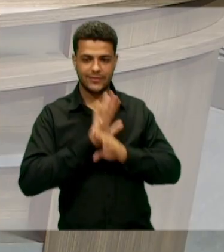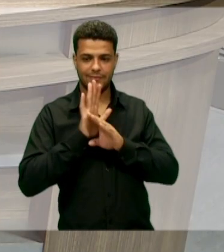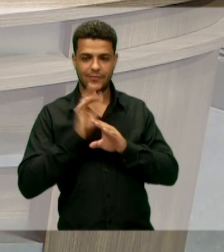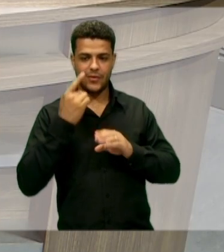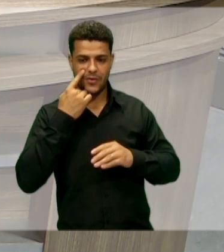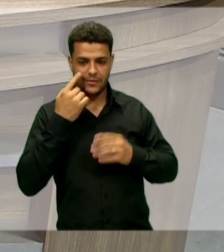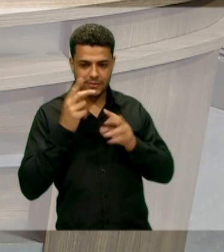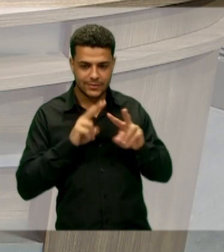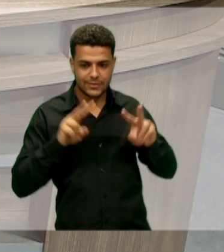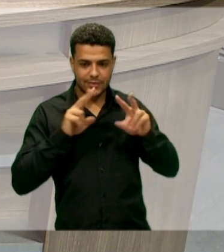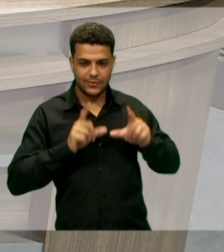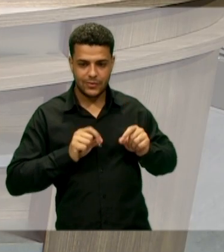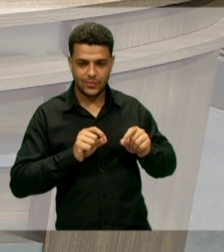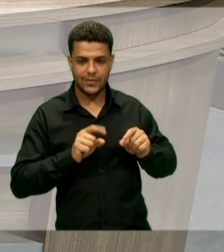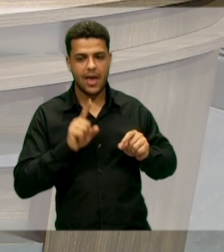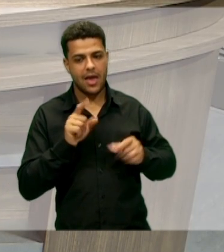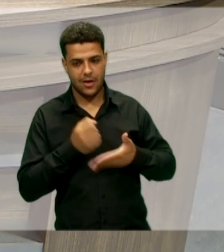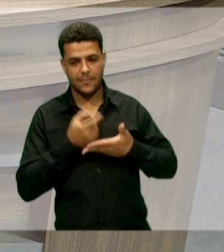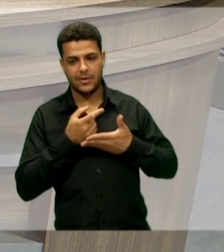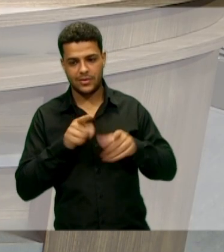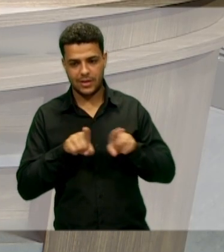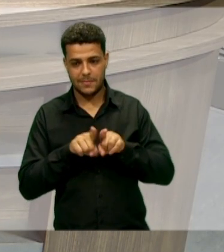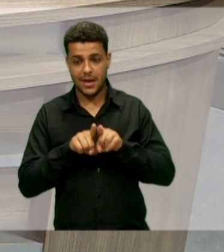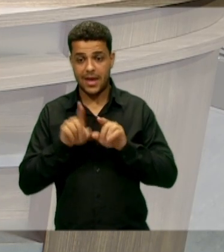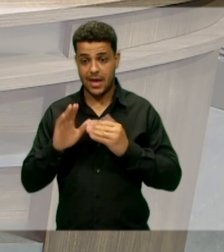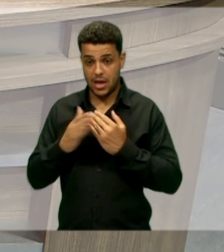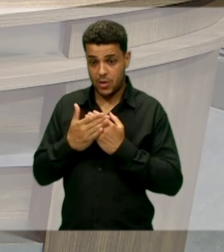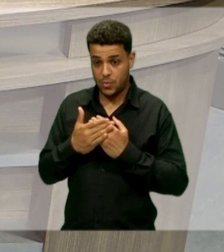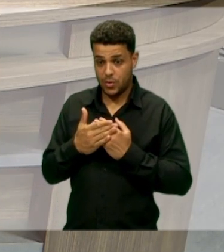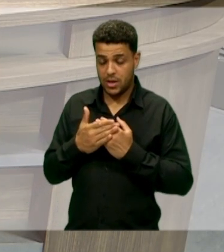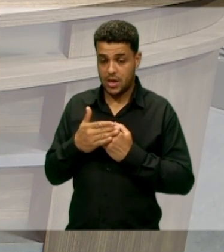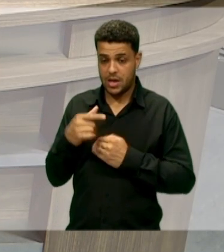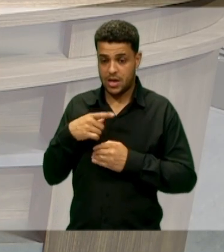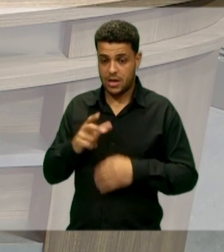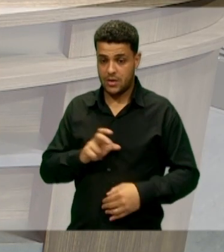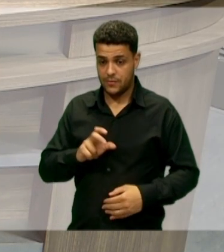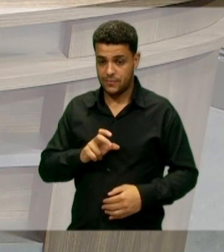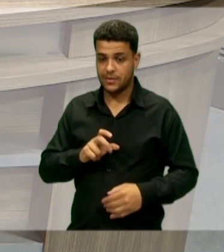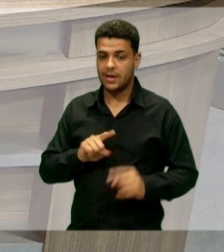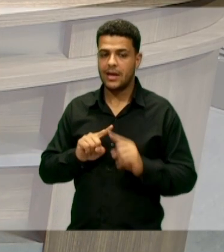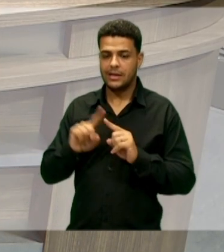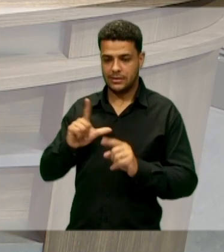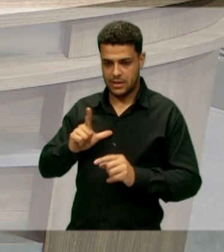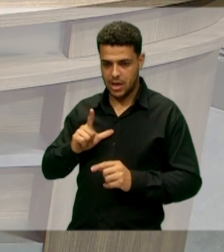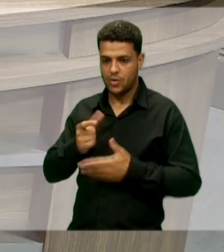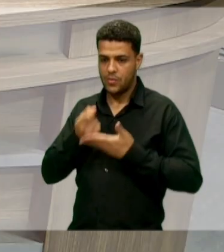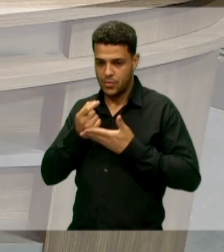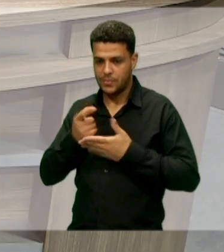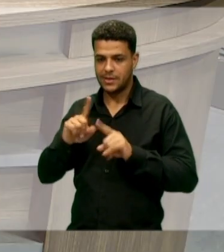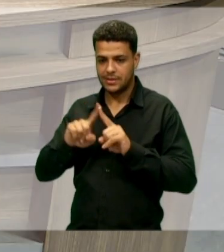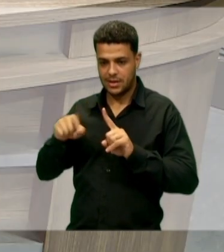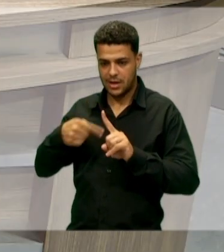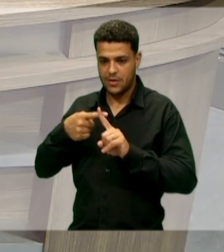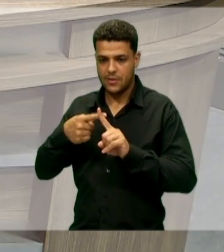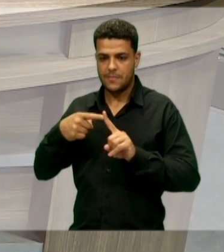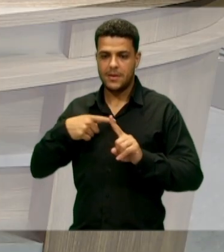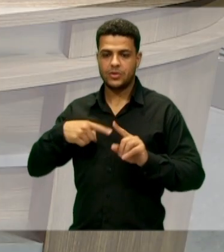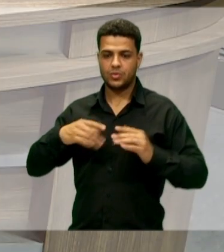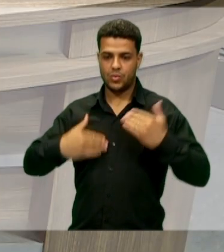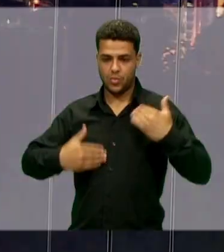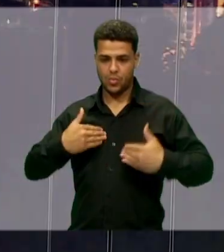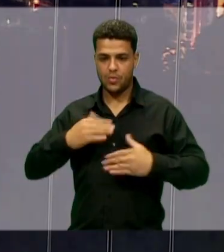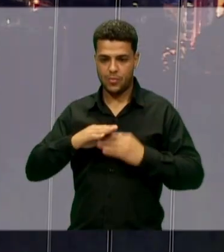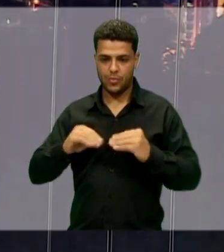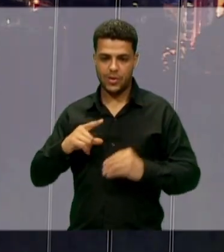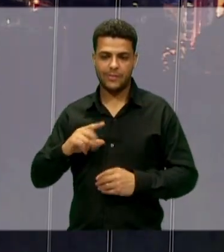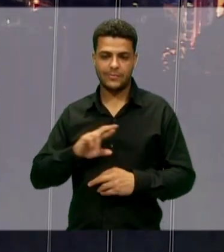né? É um medicamento também. Ele bloqueia aquela proteína. Então, existe o medicamento e existe depois a parte do corpo se curar.